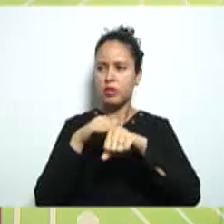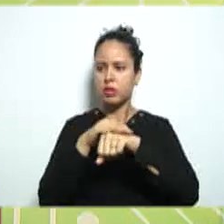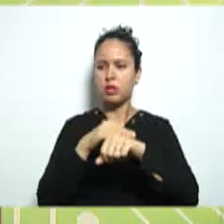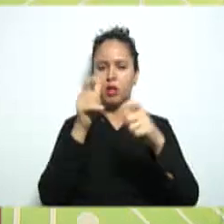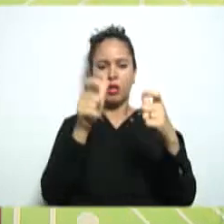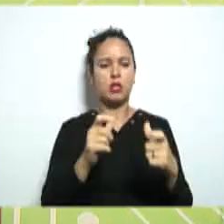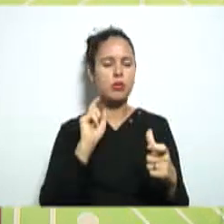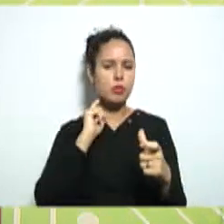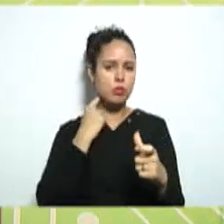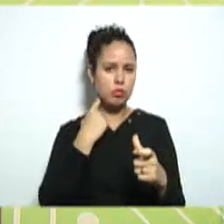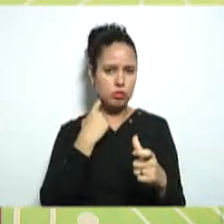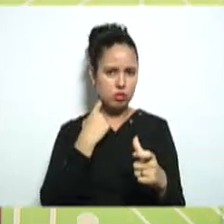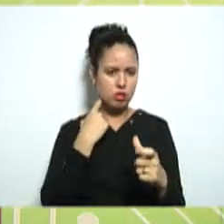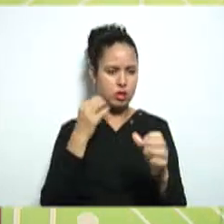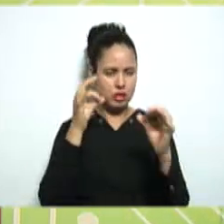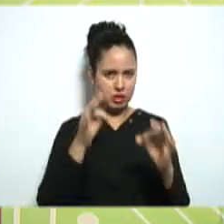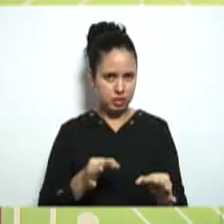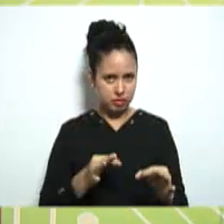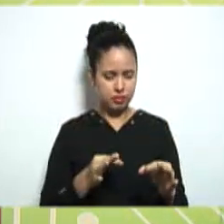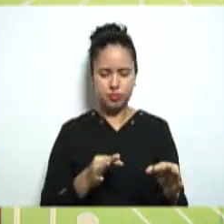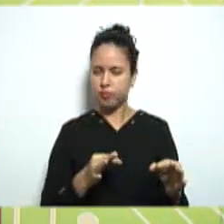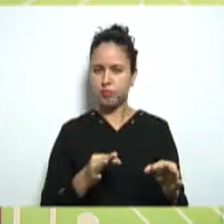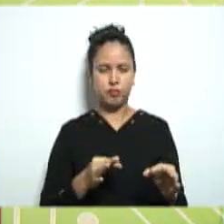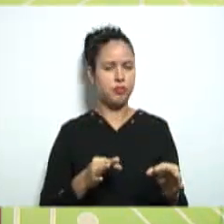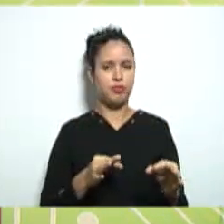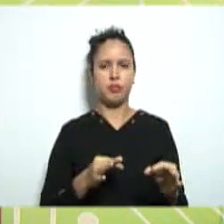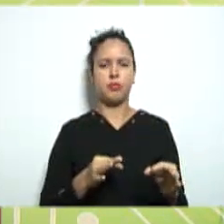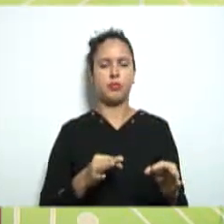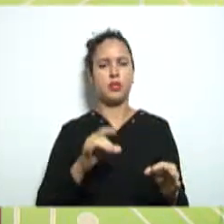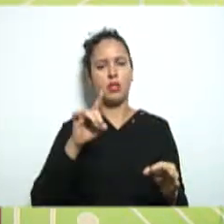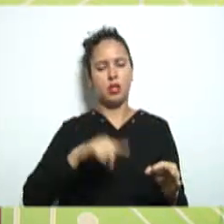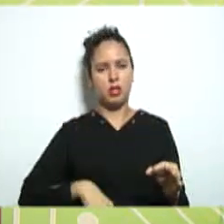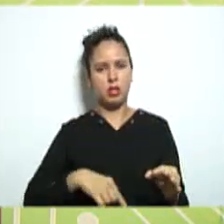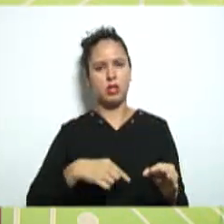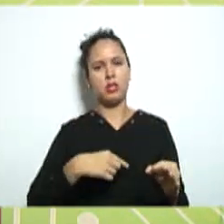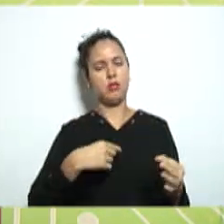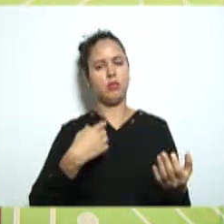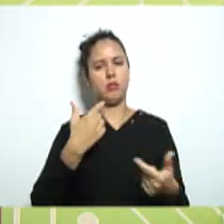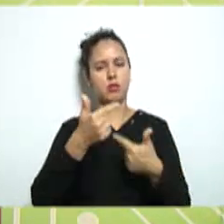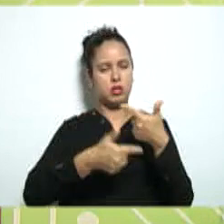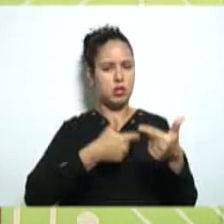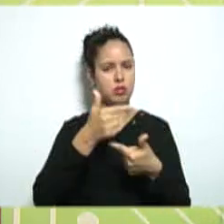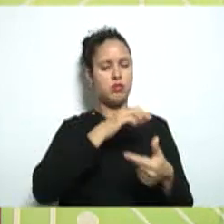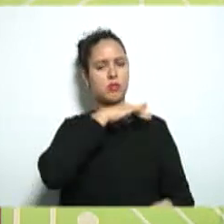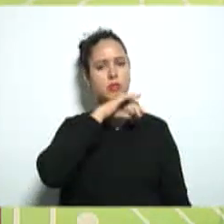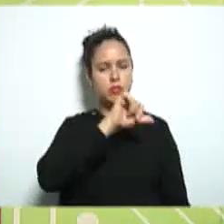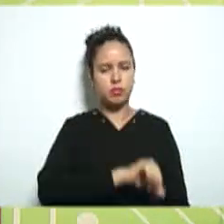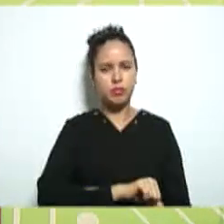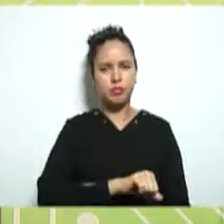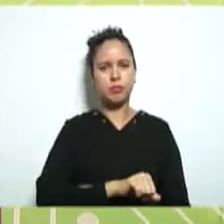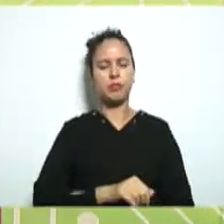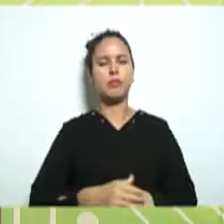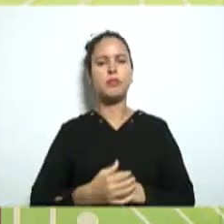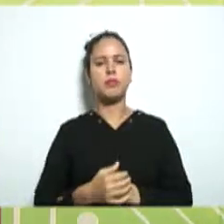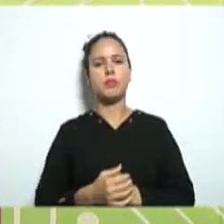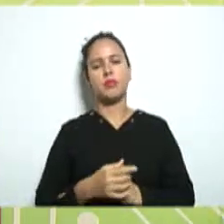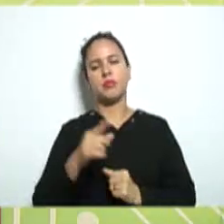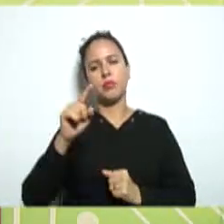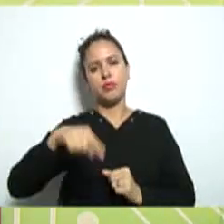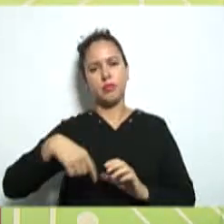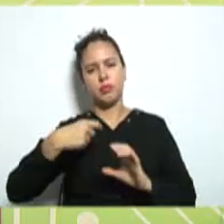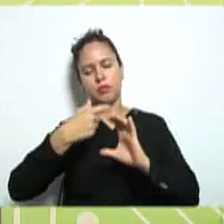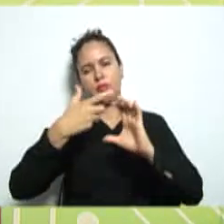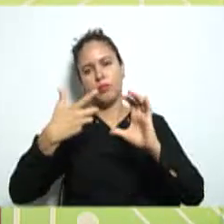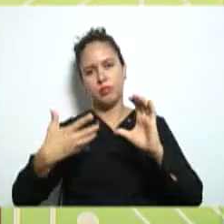né? Isso não é uma condição digna, isso é o contrário, isso é uma condição degradante. Então, essas foram as